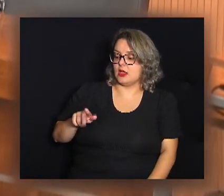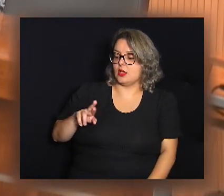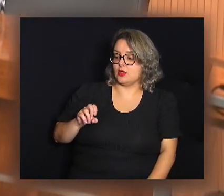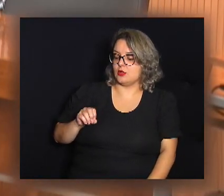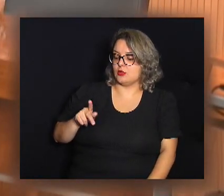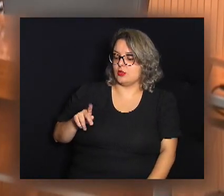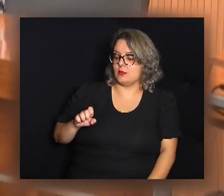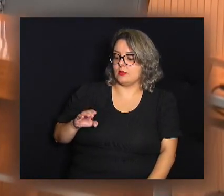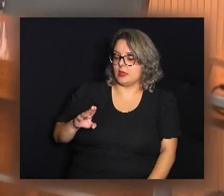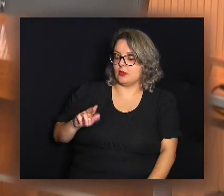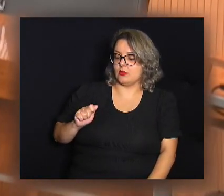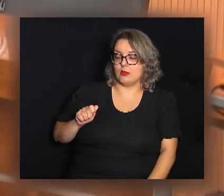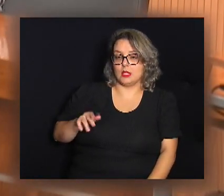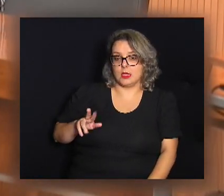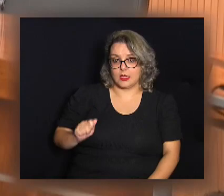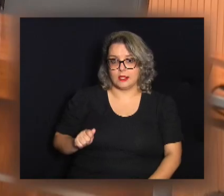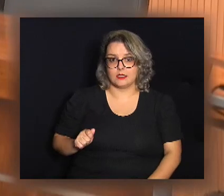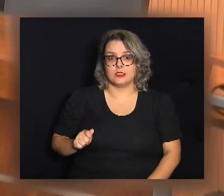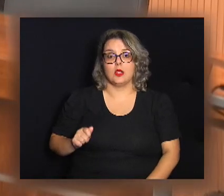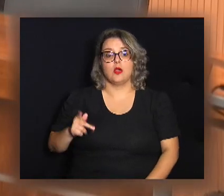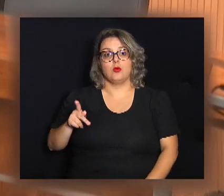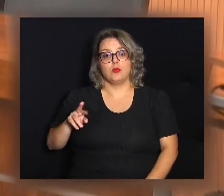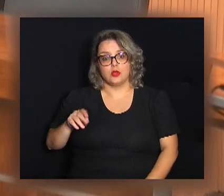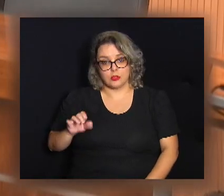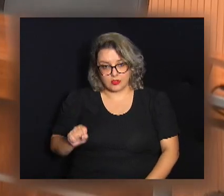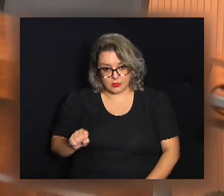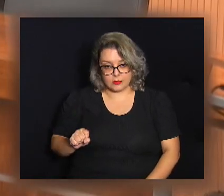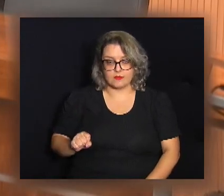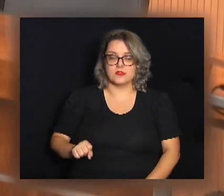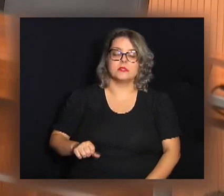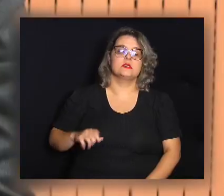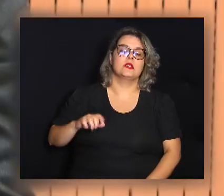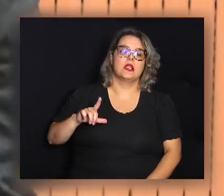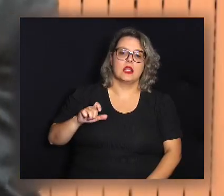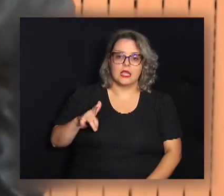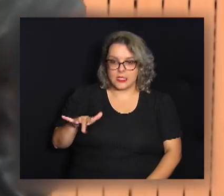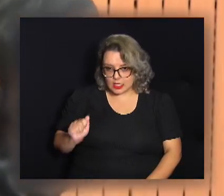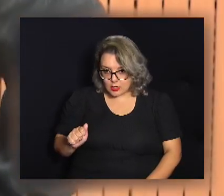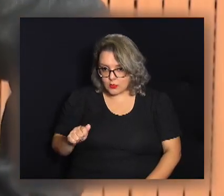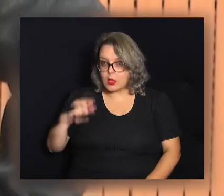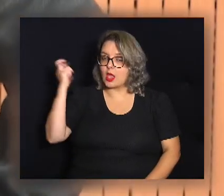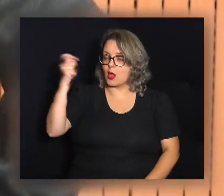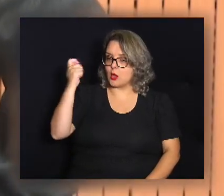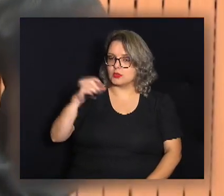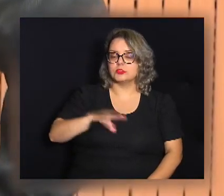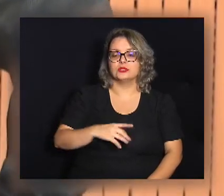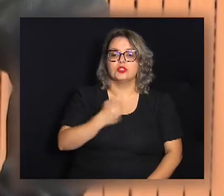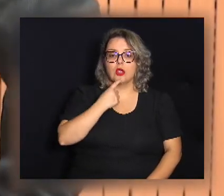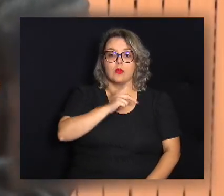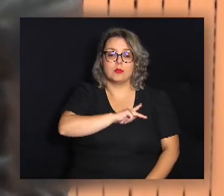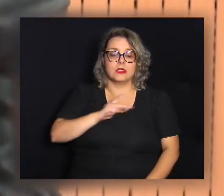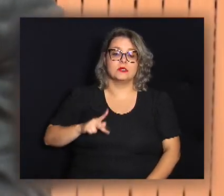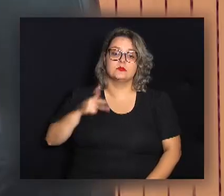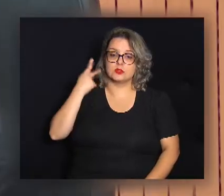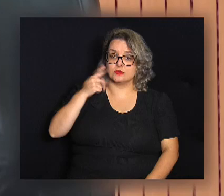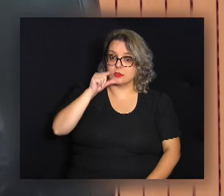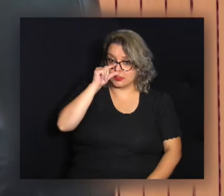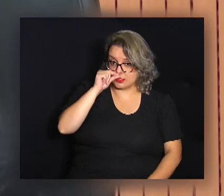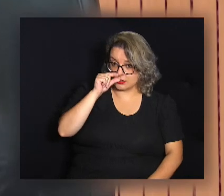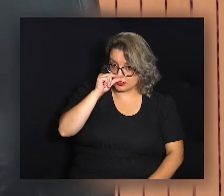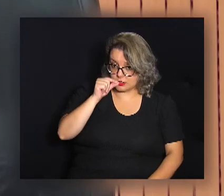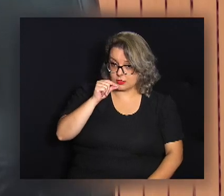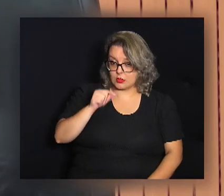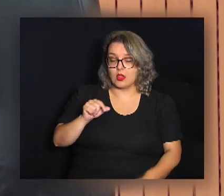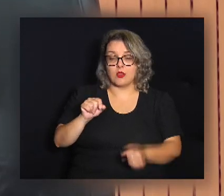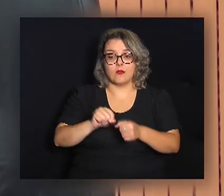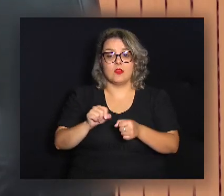provas equestres, exposições, leilões e rodeio em Campinas, presidida pelo vereador Arnaldo Salvetti,